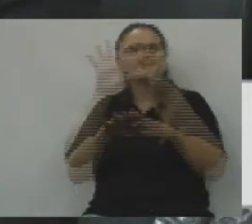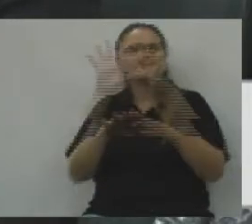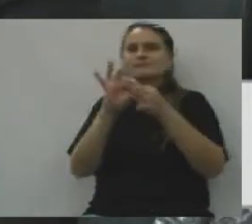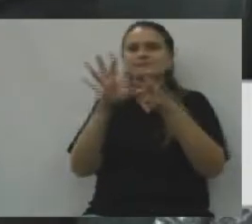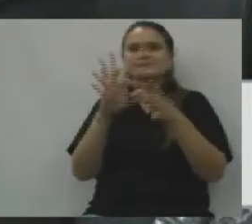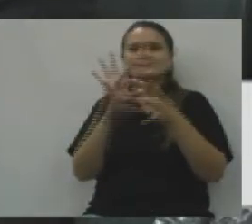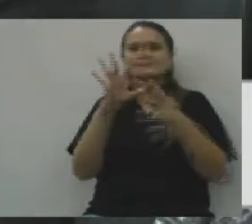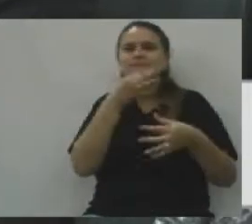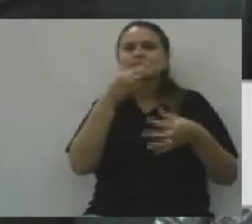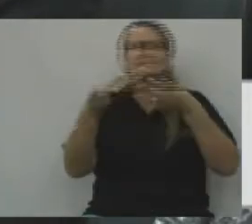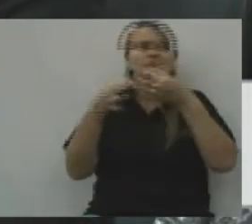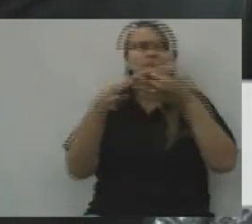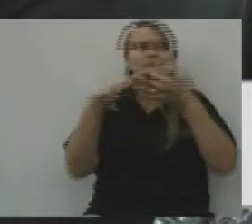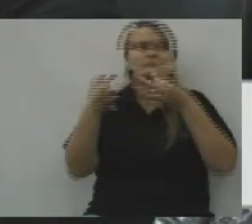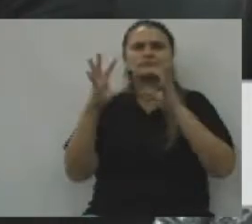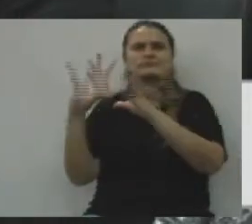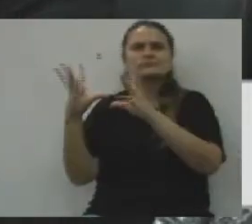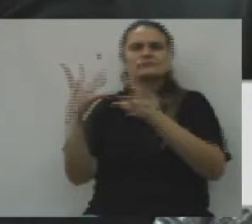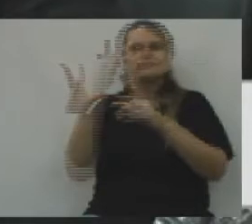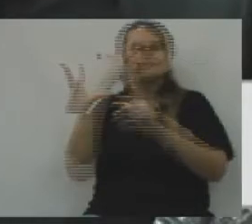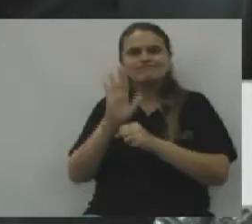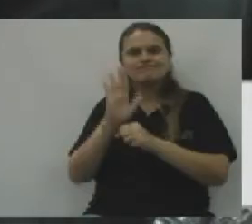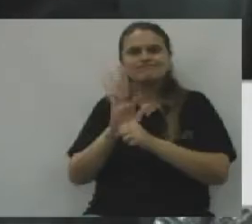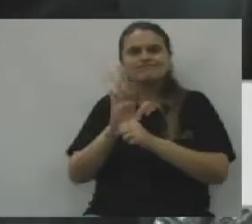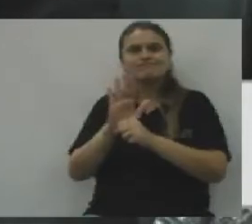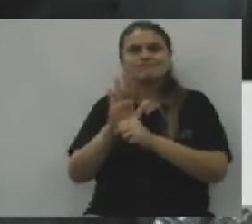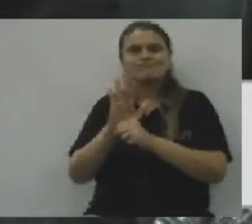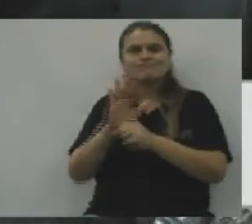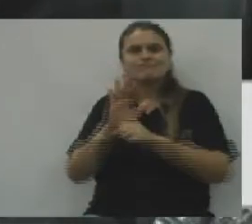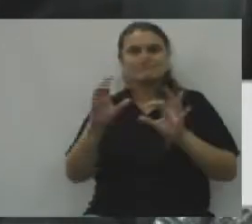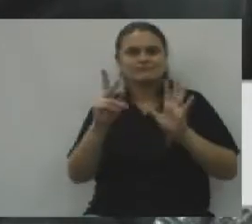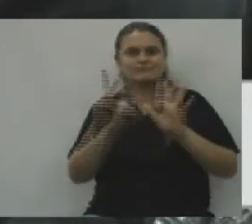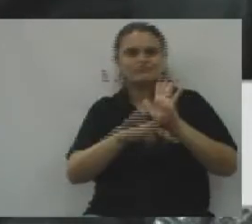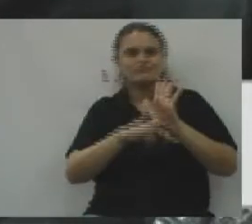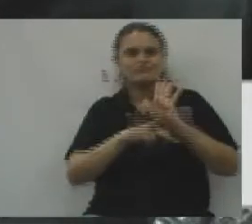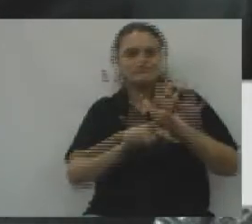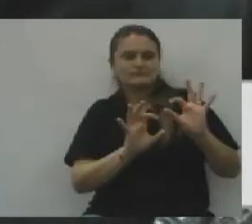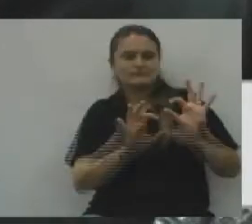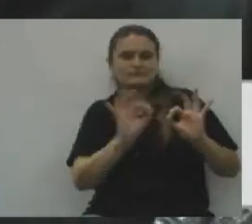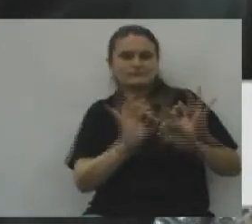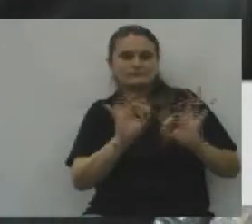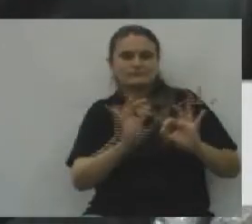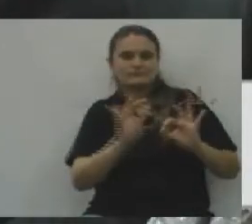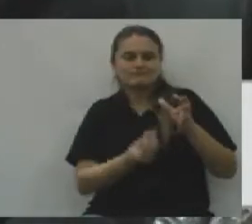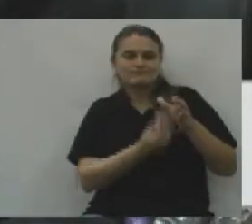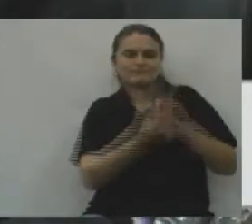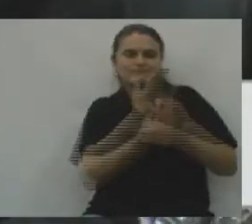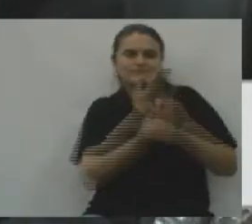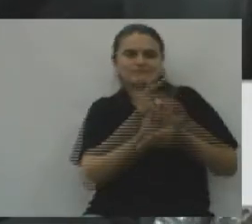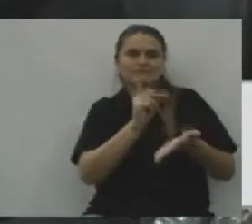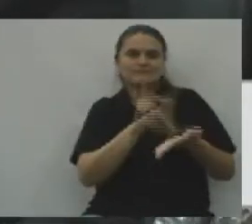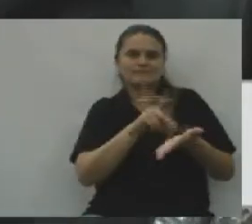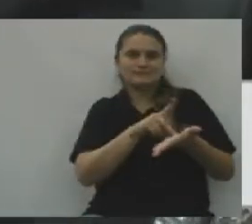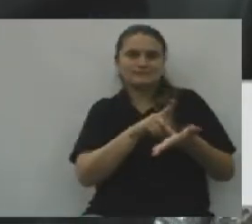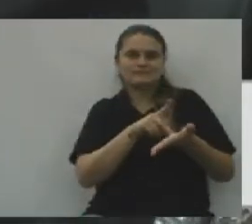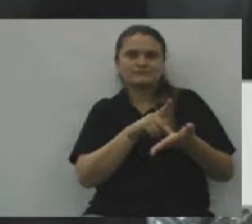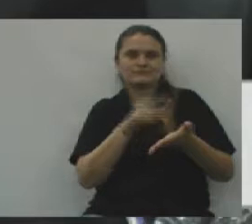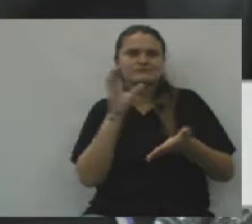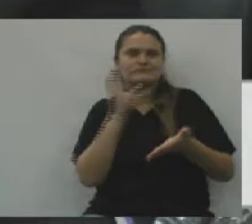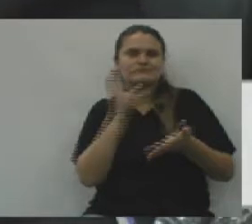todos corroboraram para que ele se tornasse realidade com a maior eficácia possível.